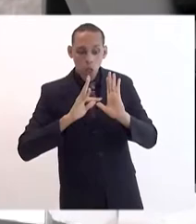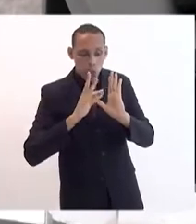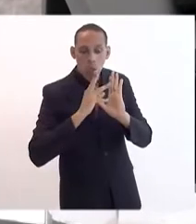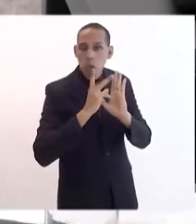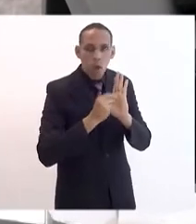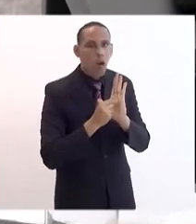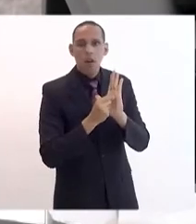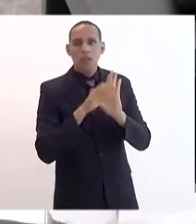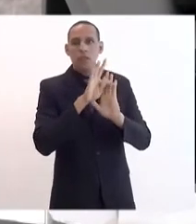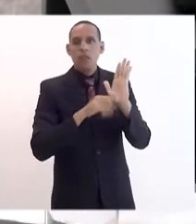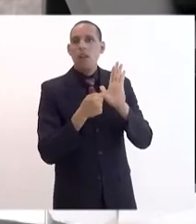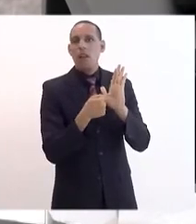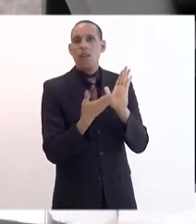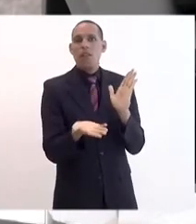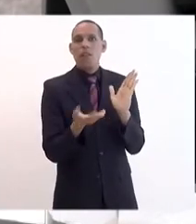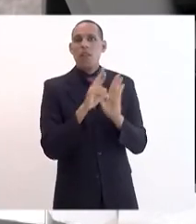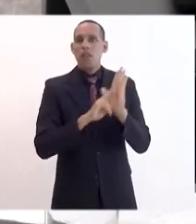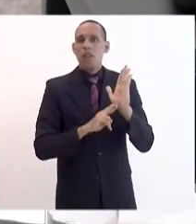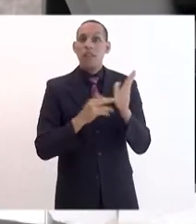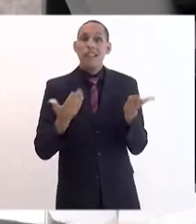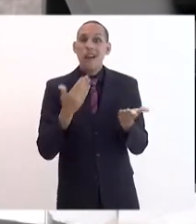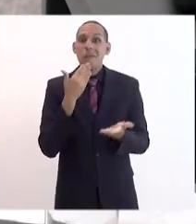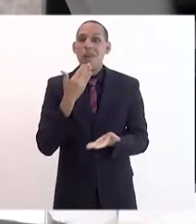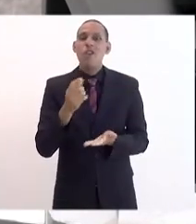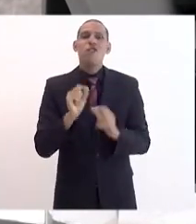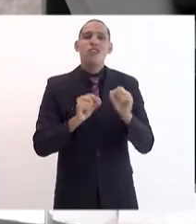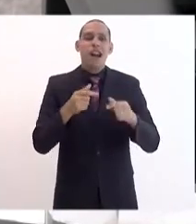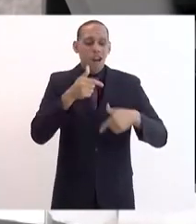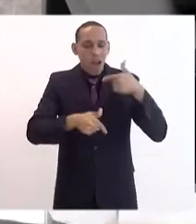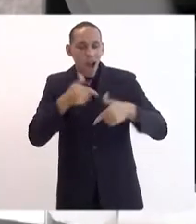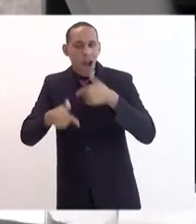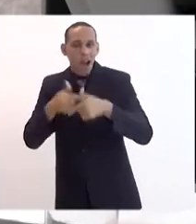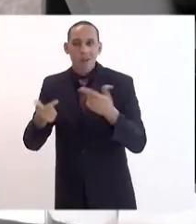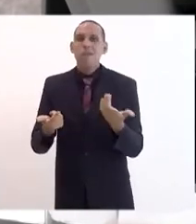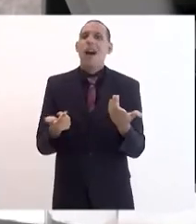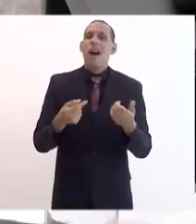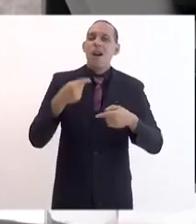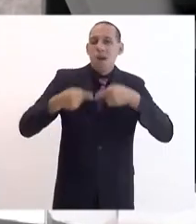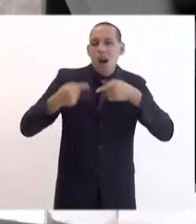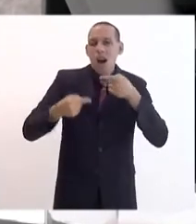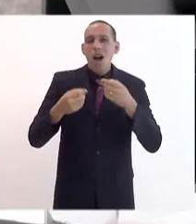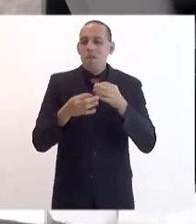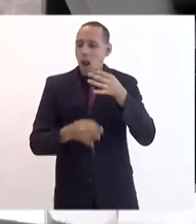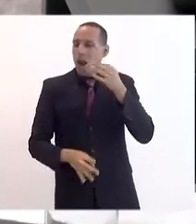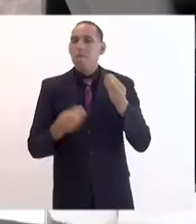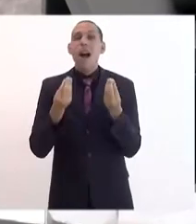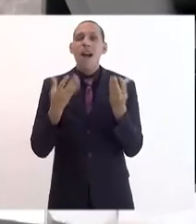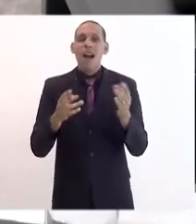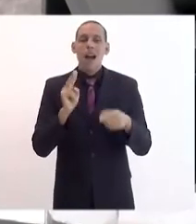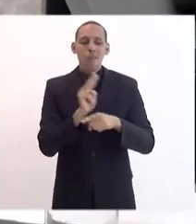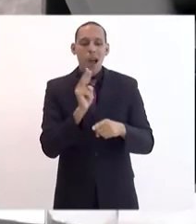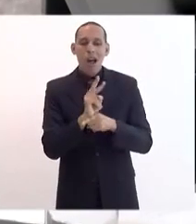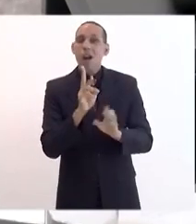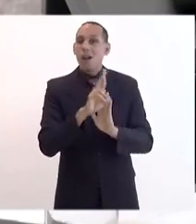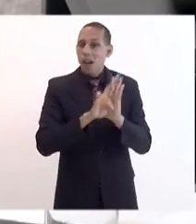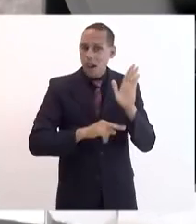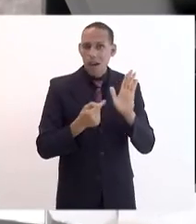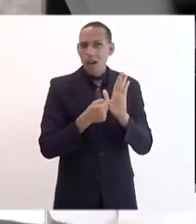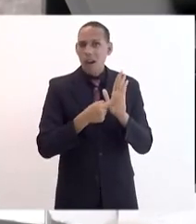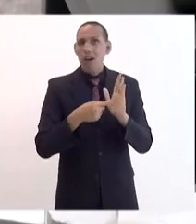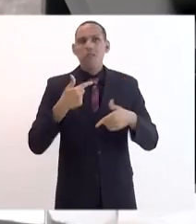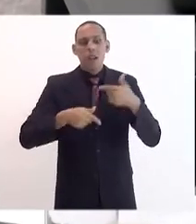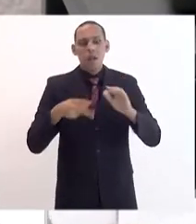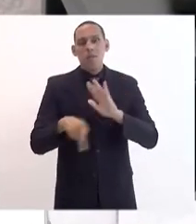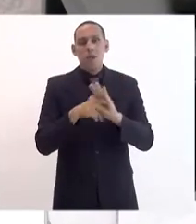o teor do relatório. Então, na verdade, o pedido de vista todo o trabalho e a discussão CPI prolongada é justamente para salvaguardar o relatório e o trabalho da CPI. Eu